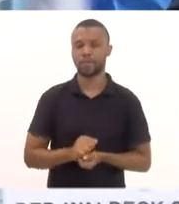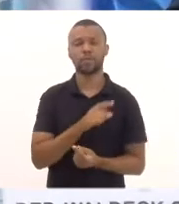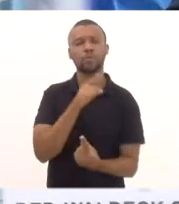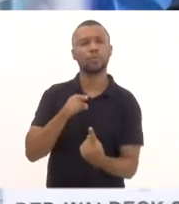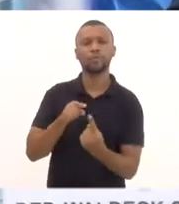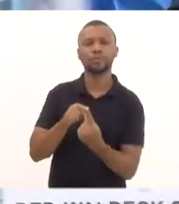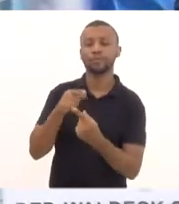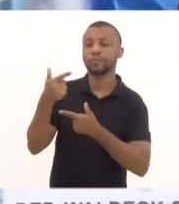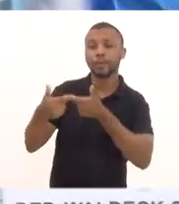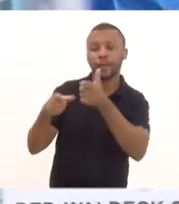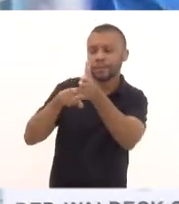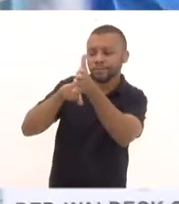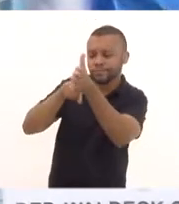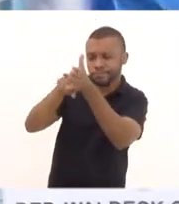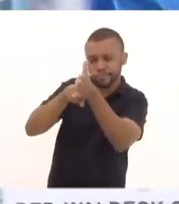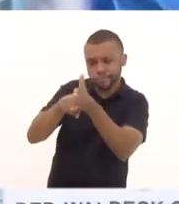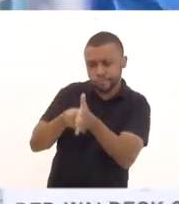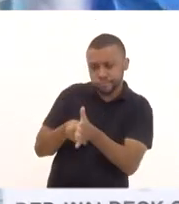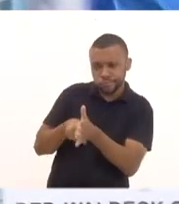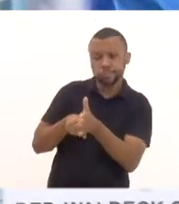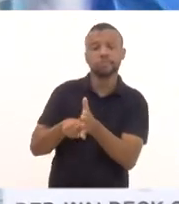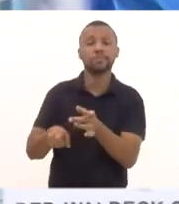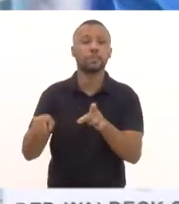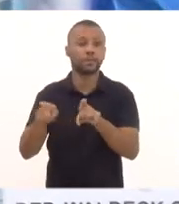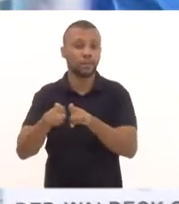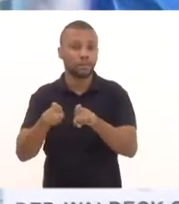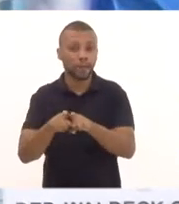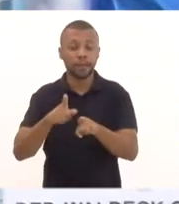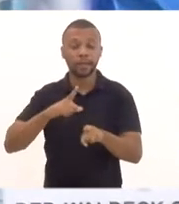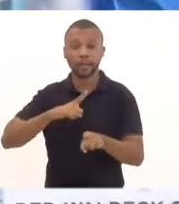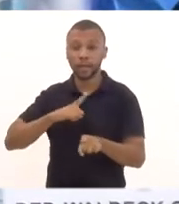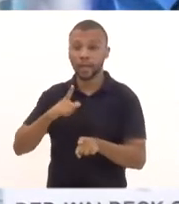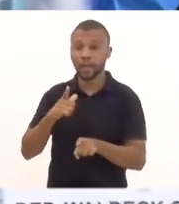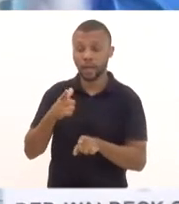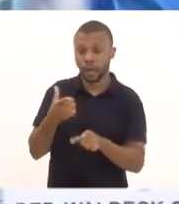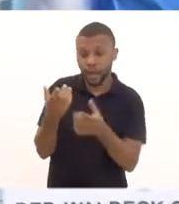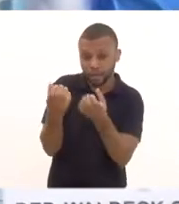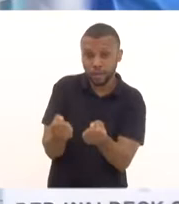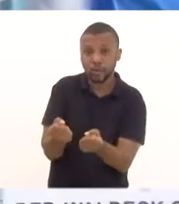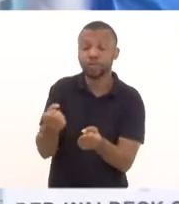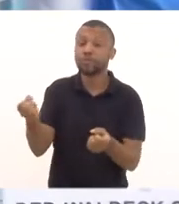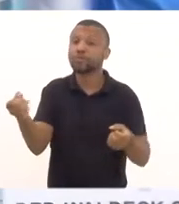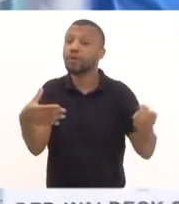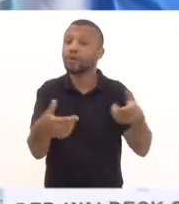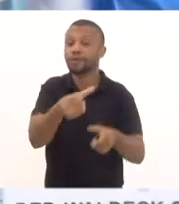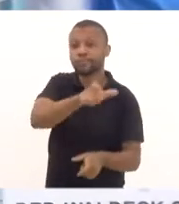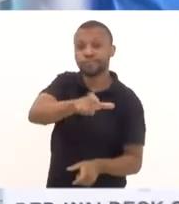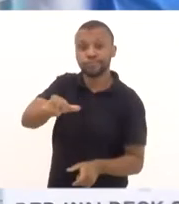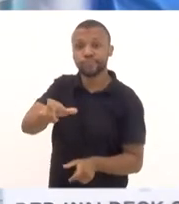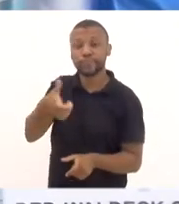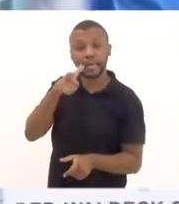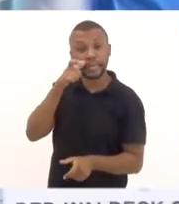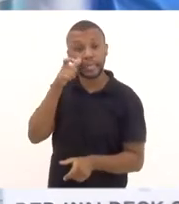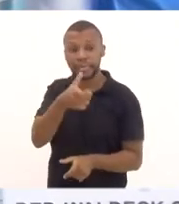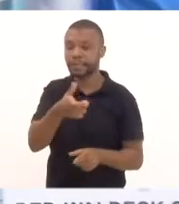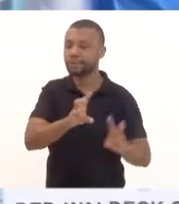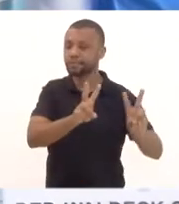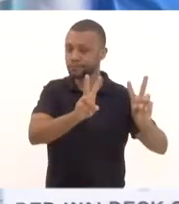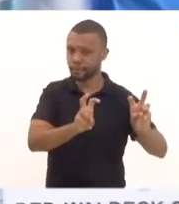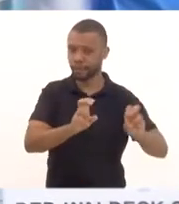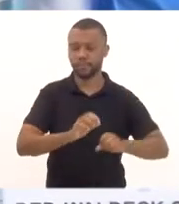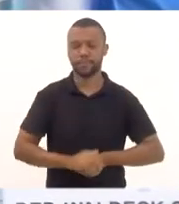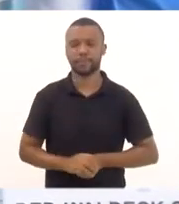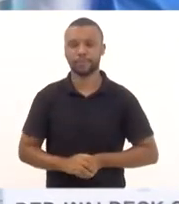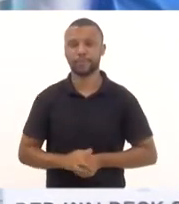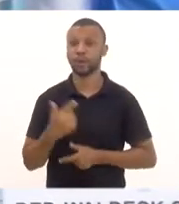atividades investigatórias permita a formação da convicção dos novos parlamentares acerca do tema a efetividade dos